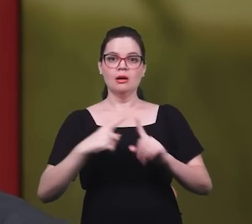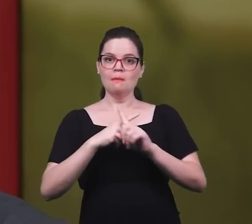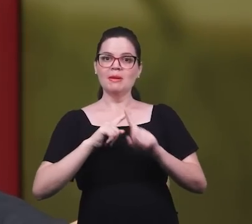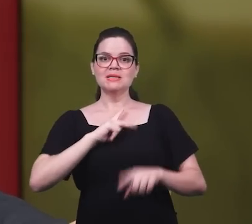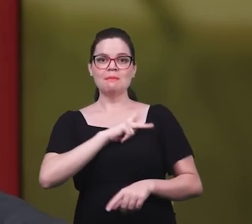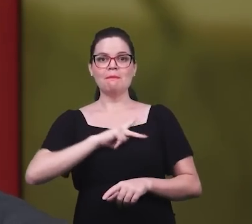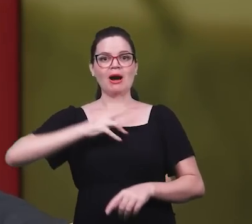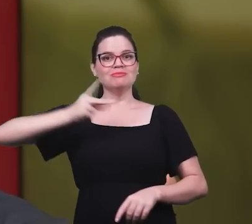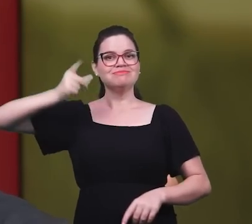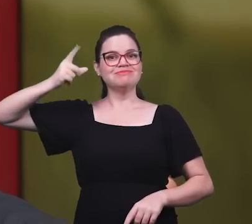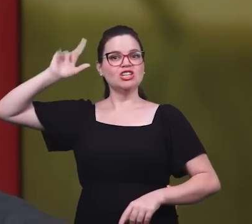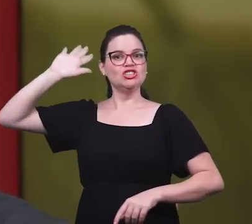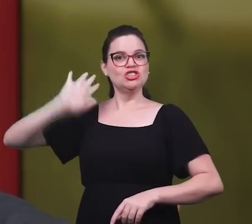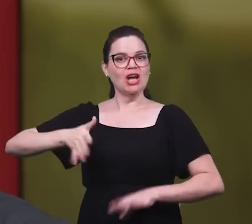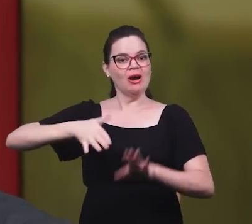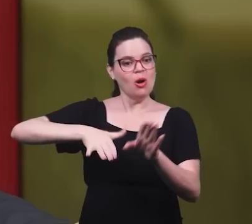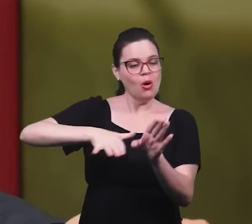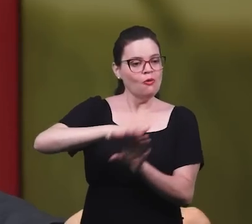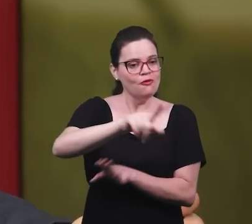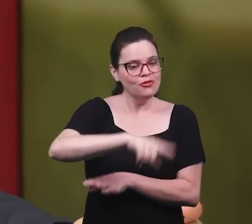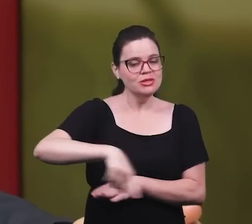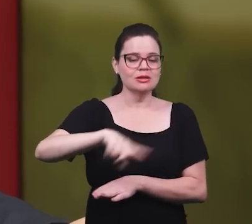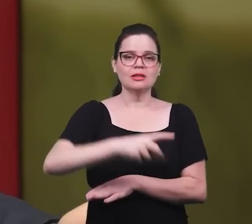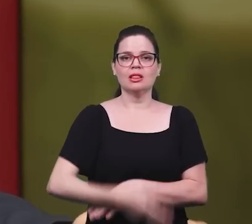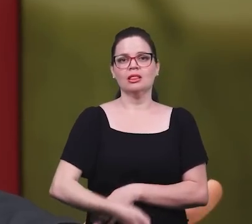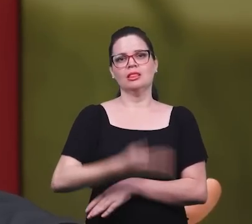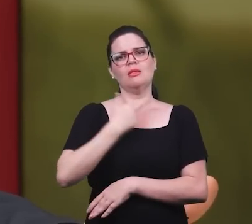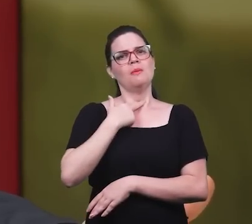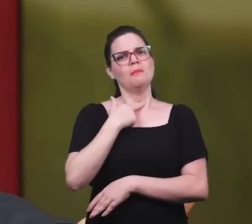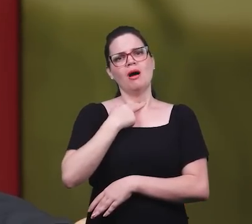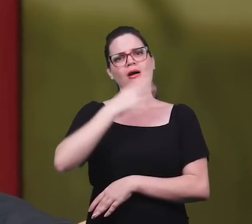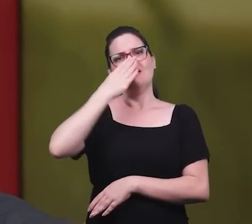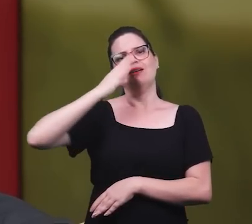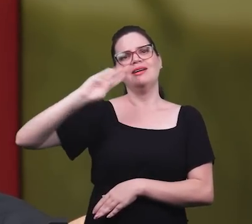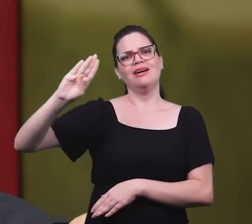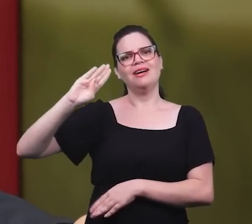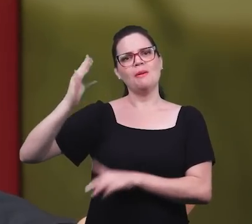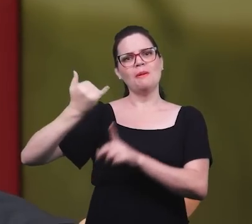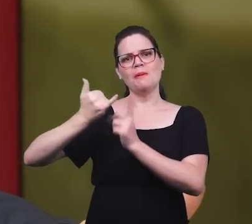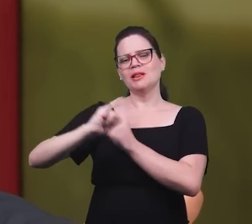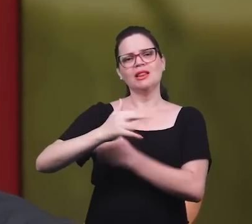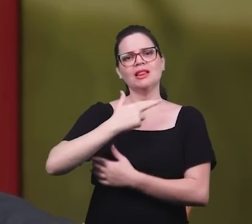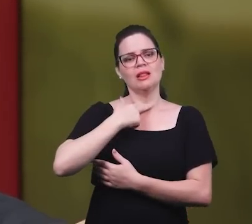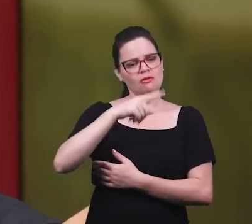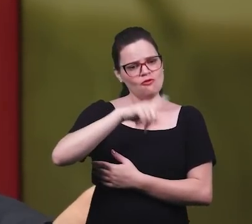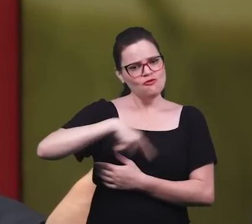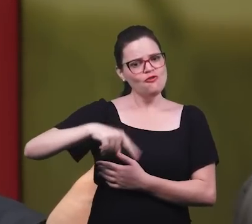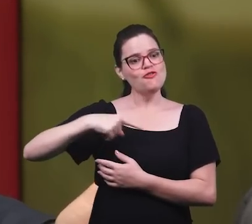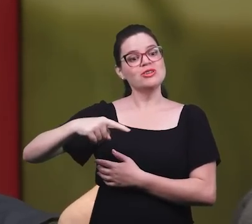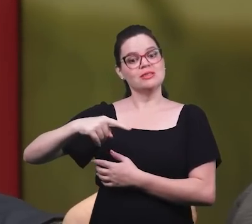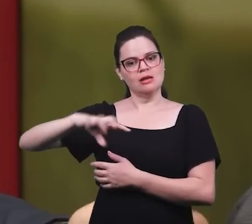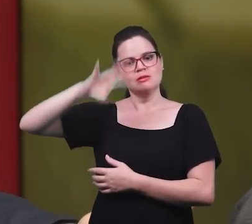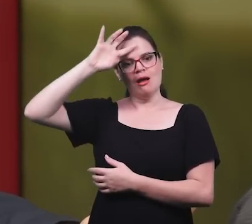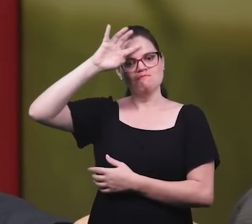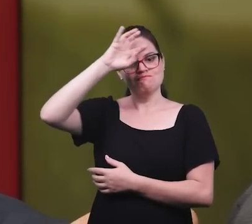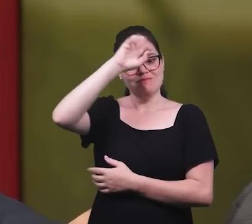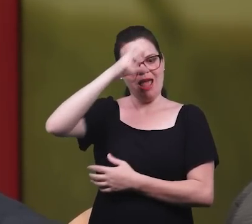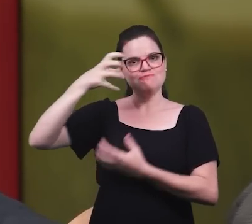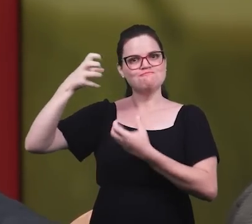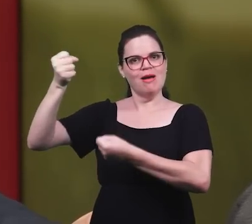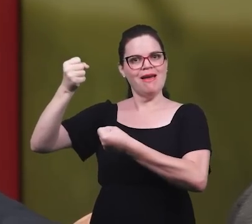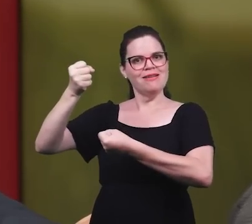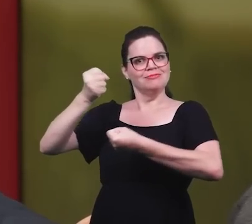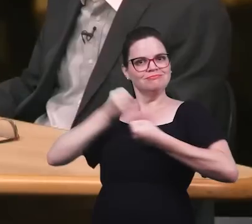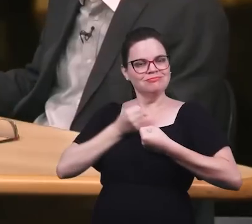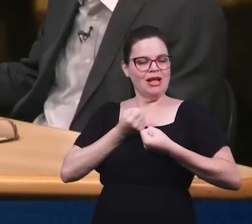essa chama se apagar no seu coração, mas retém, alimenta a profecia, preserva a profecia, porque isso vai gerar bênção na sua